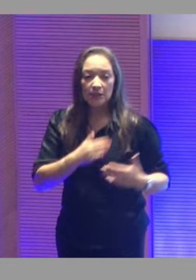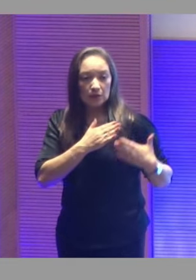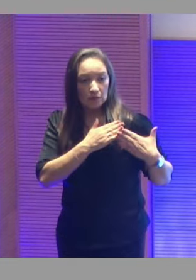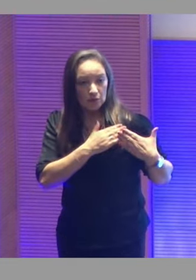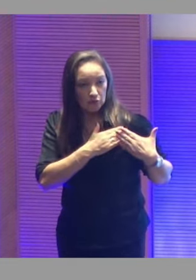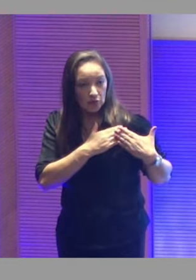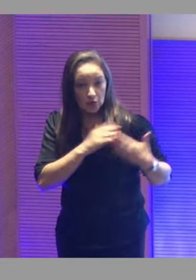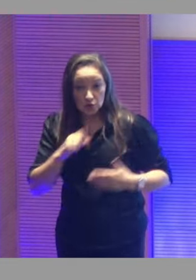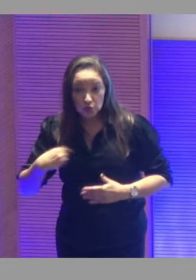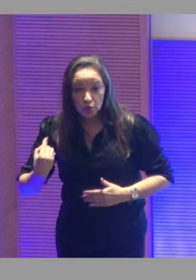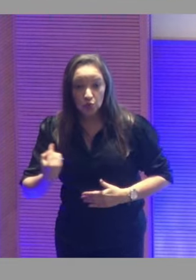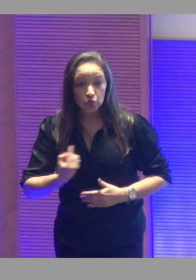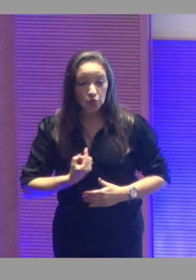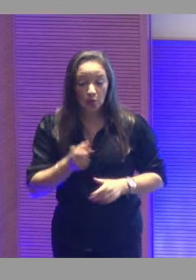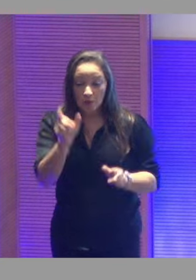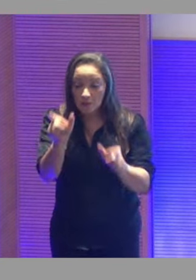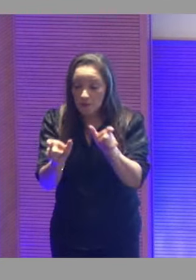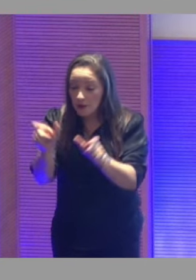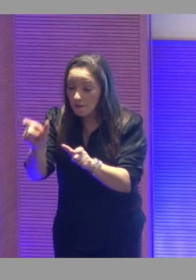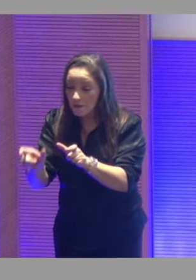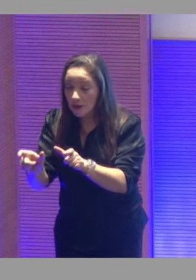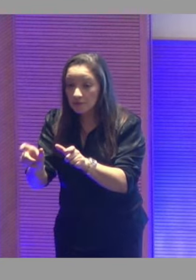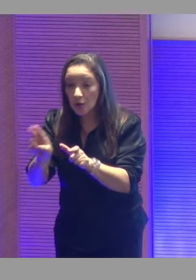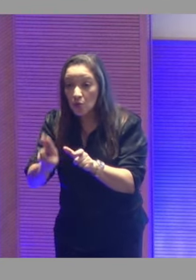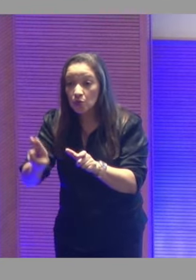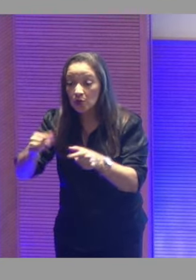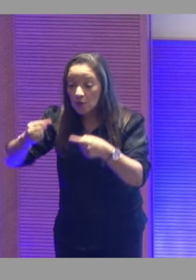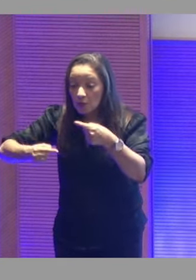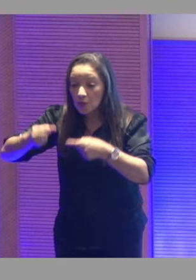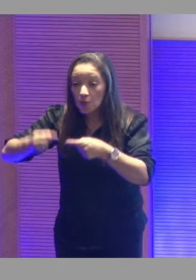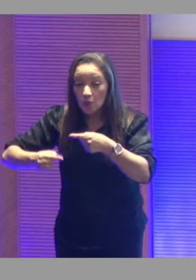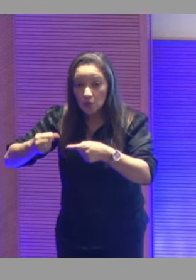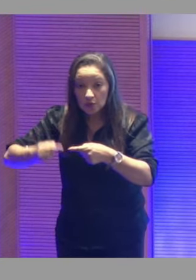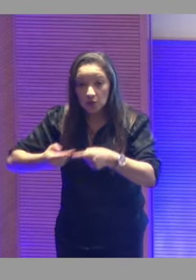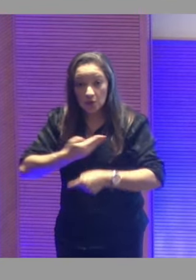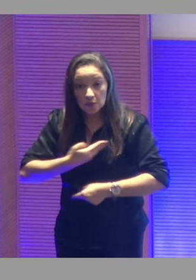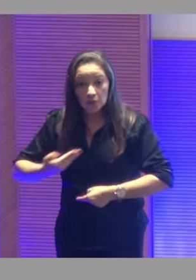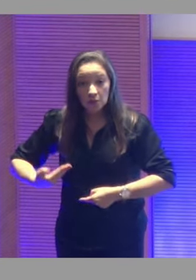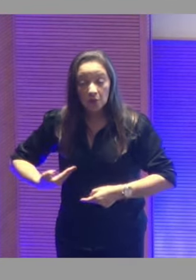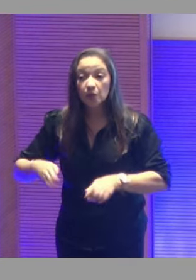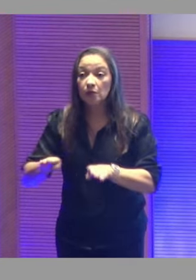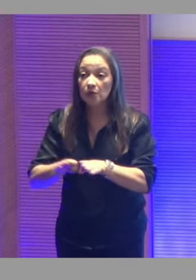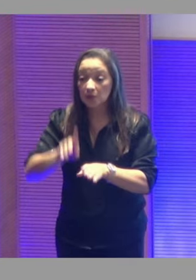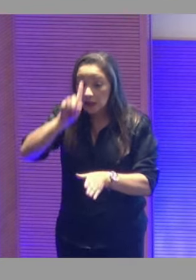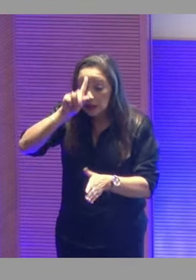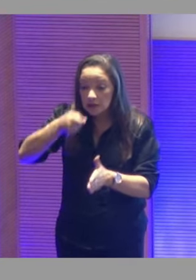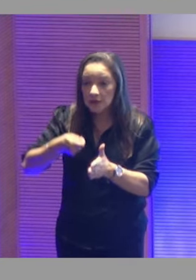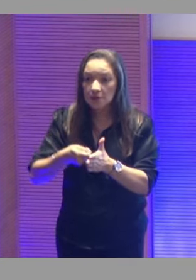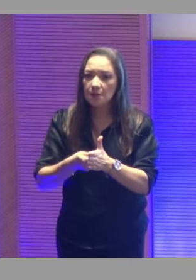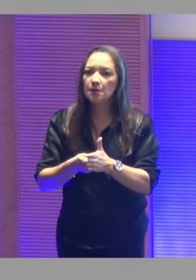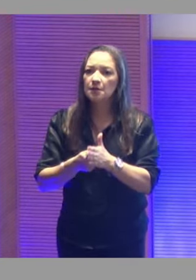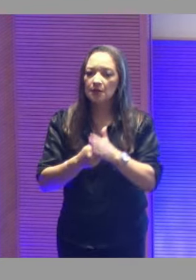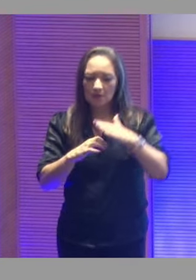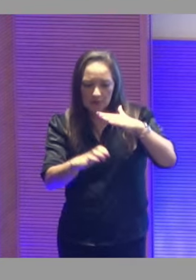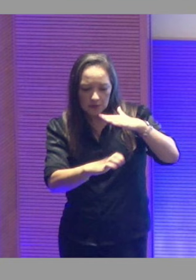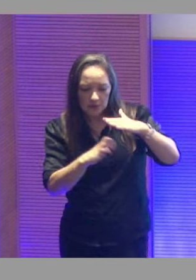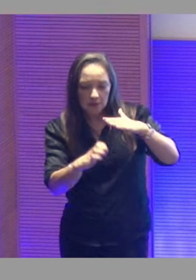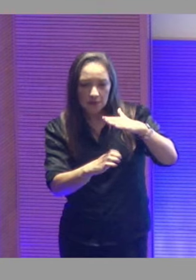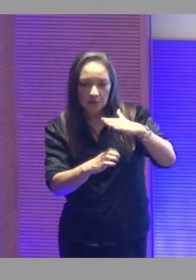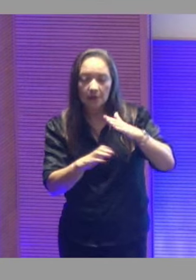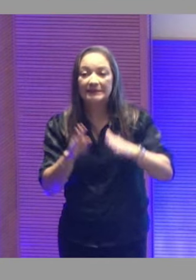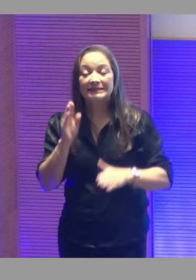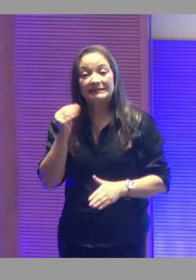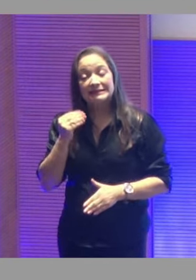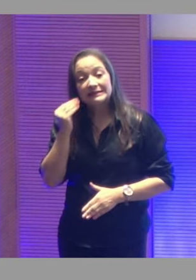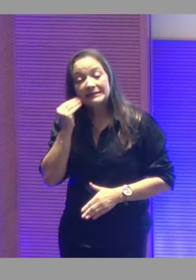indivíduos não só por meio de políticas públicas mas também a partir de decisões organizacionais buscar elevar um pouco essa barra e